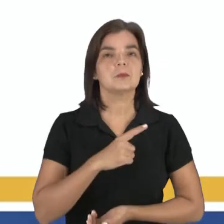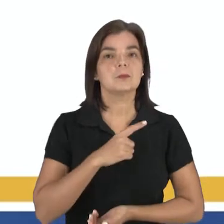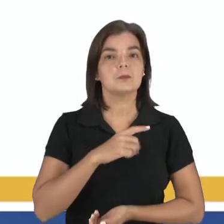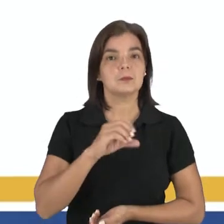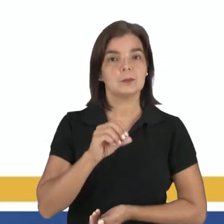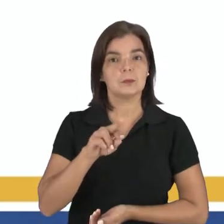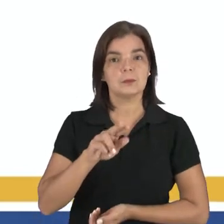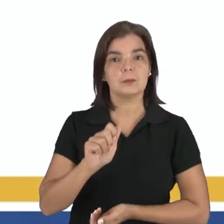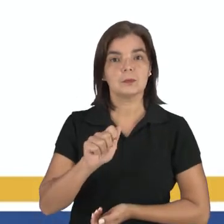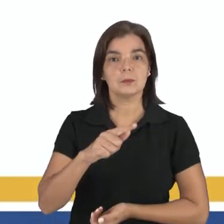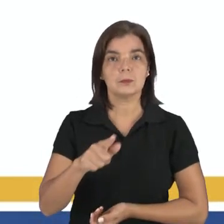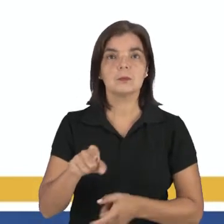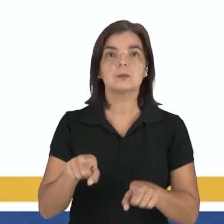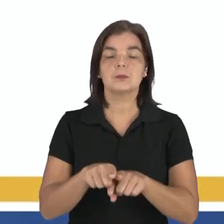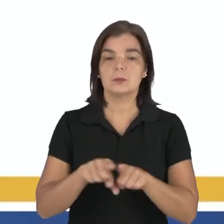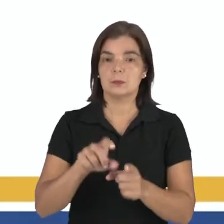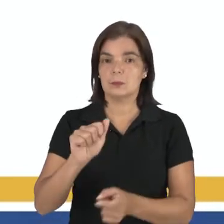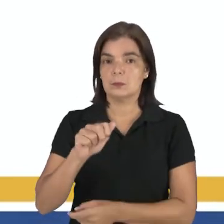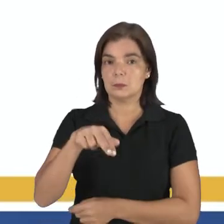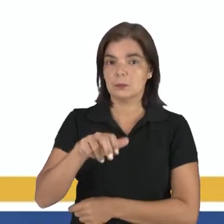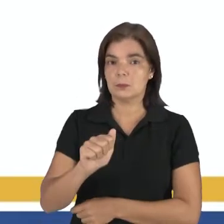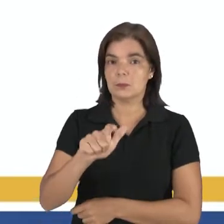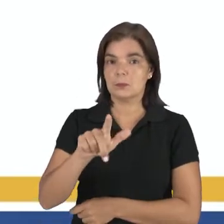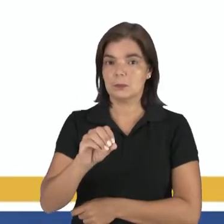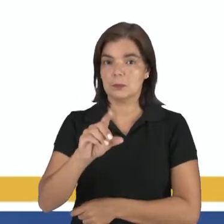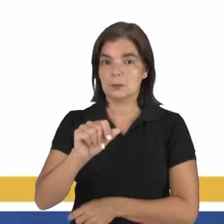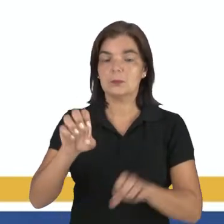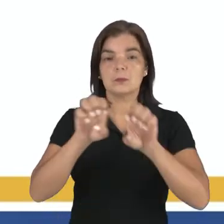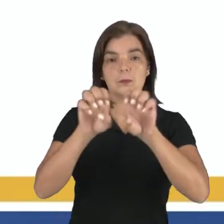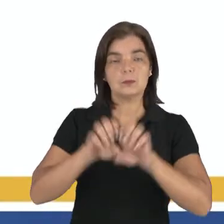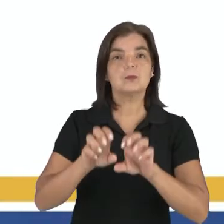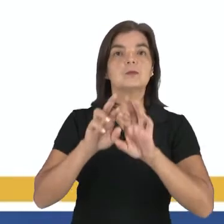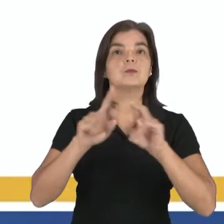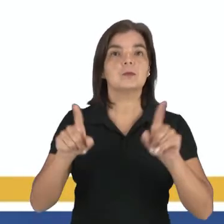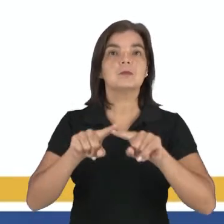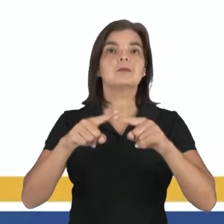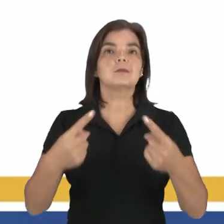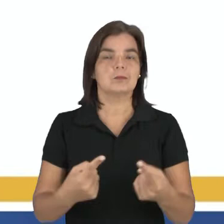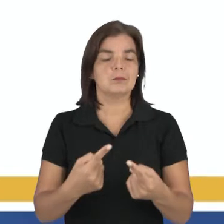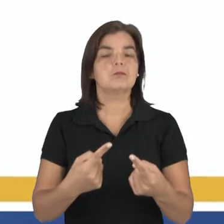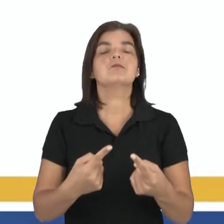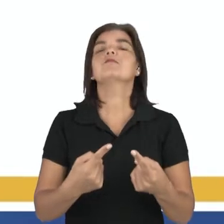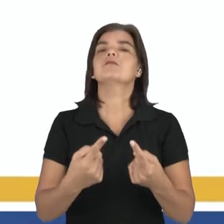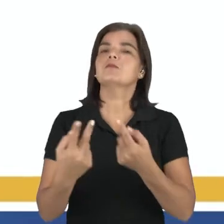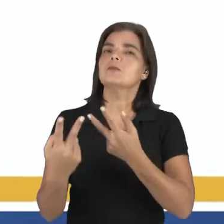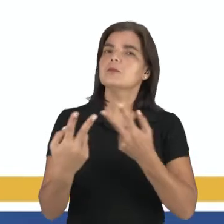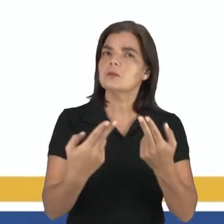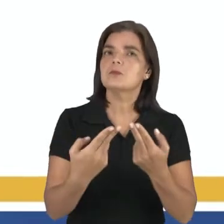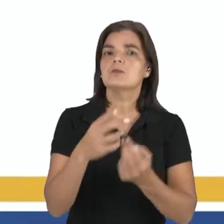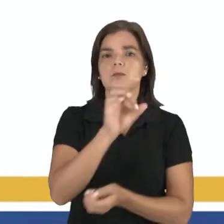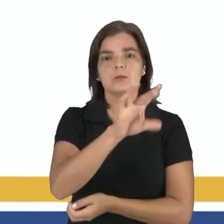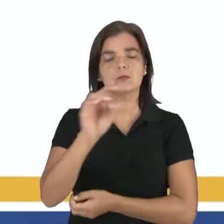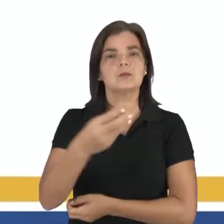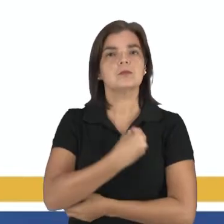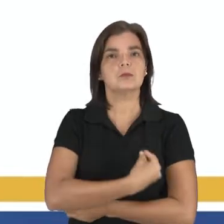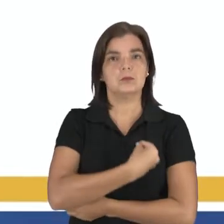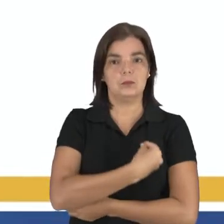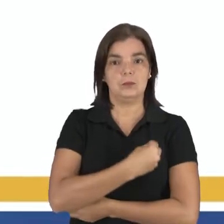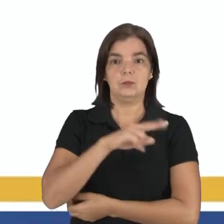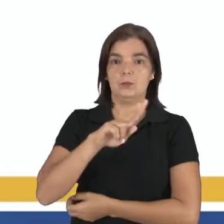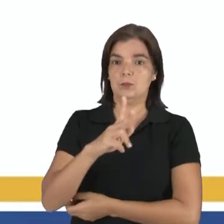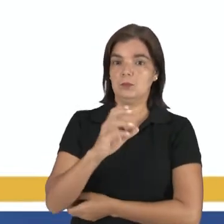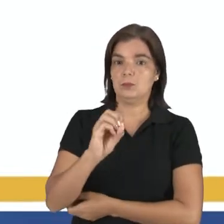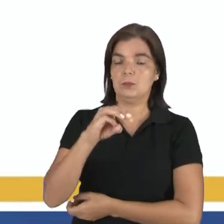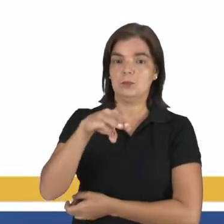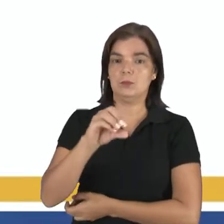os órgãos análogos, que têm a estrutura anatômica diferente, porém com a mesma função em cada indivíduo. E os